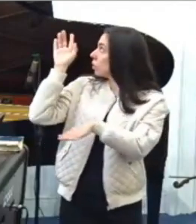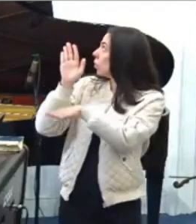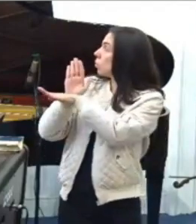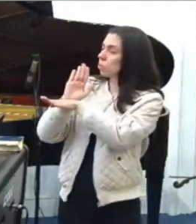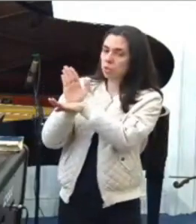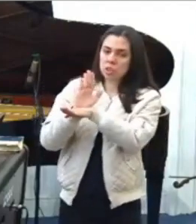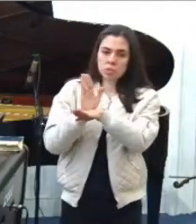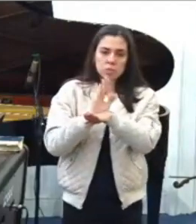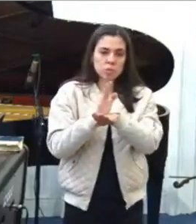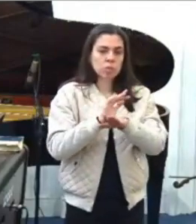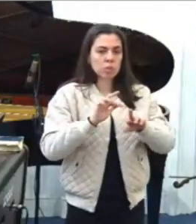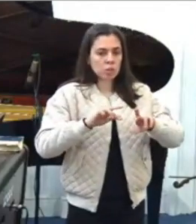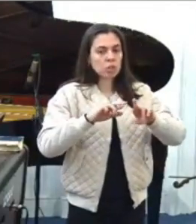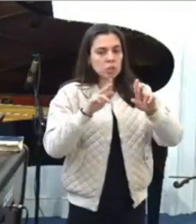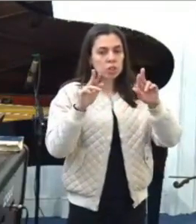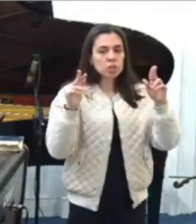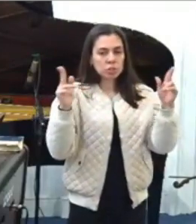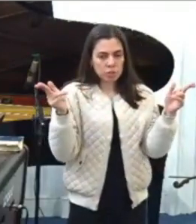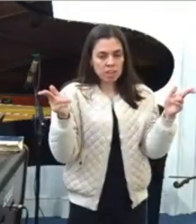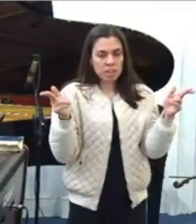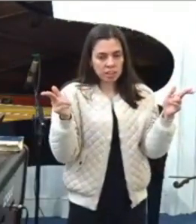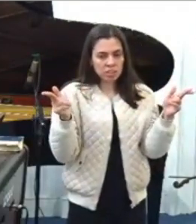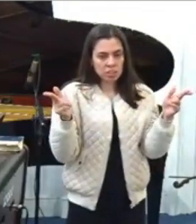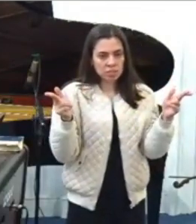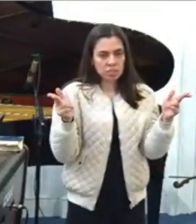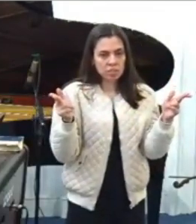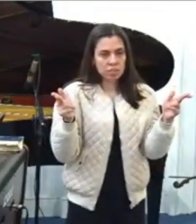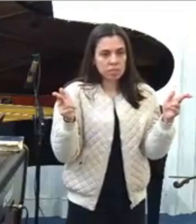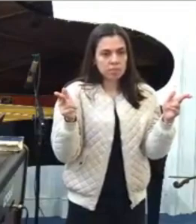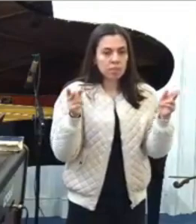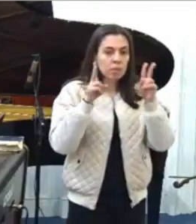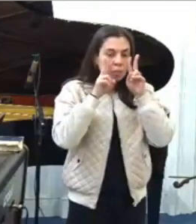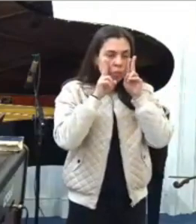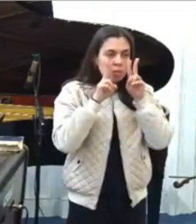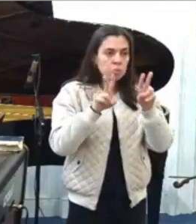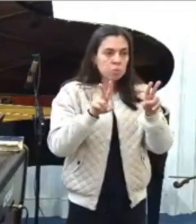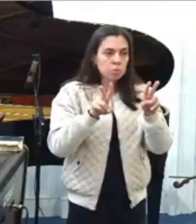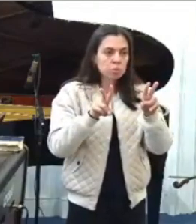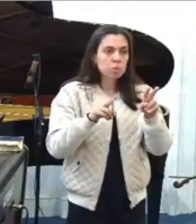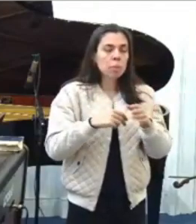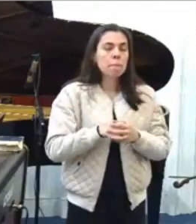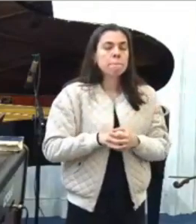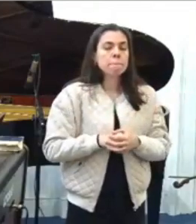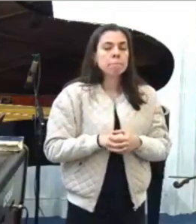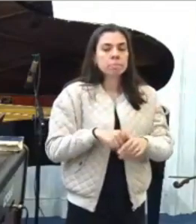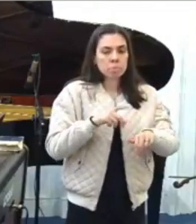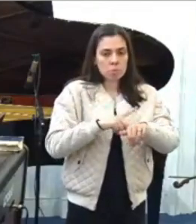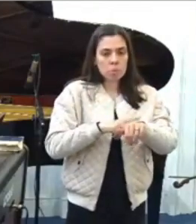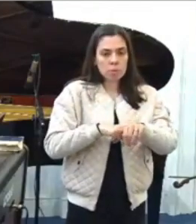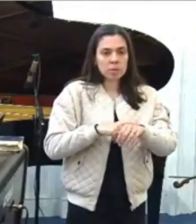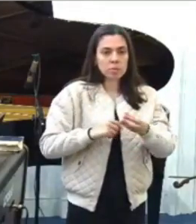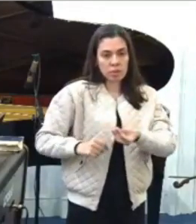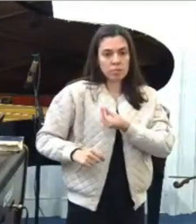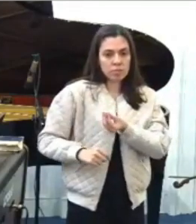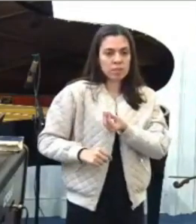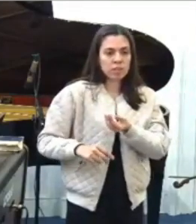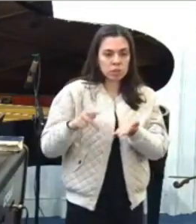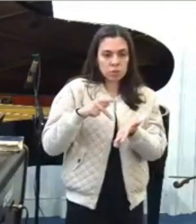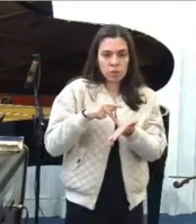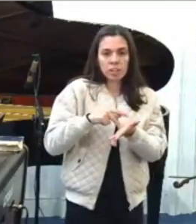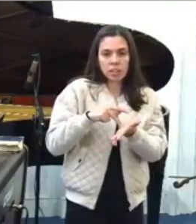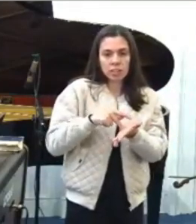irmãos, que enfrentam inclusive a morte por causa de sua fé, mas de uma maneira mais simbólica, apontando para